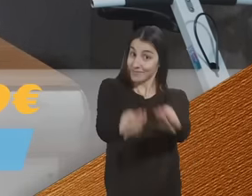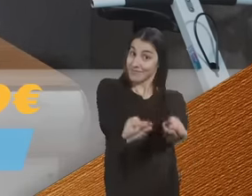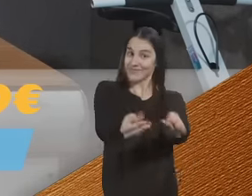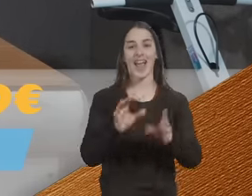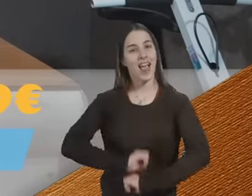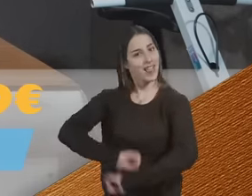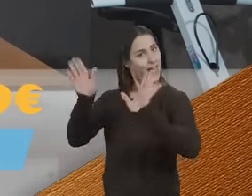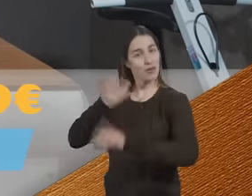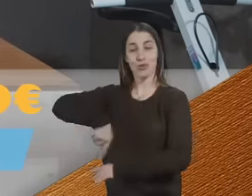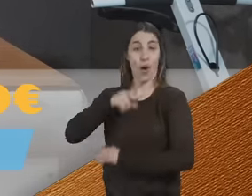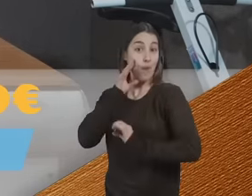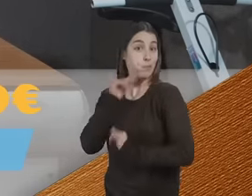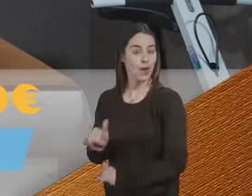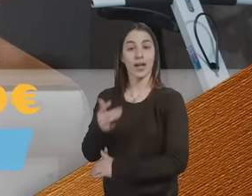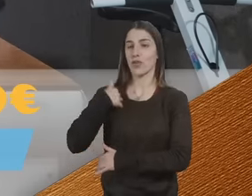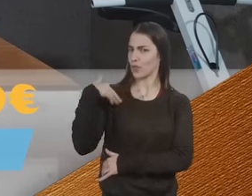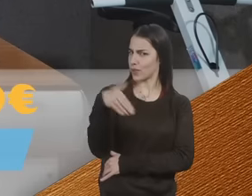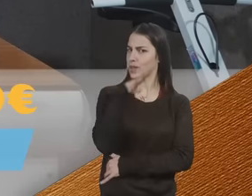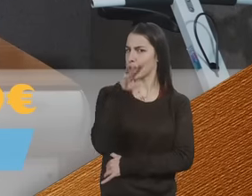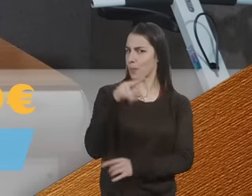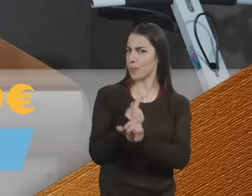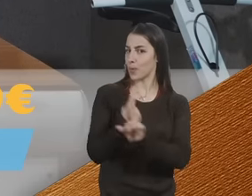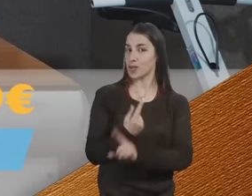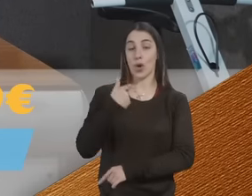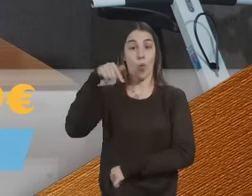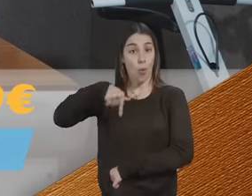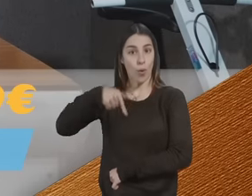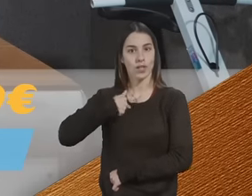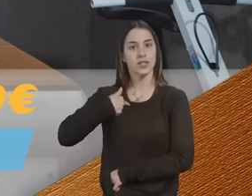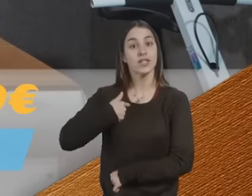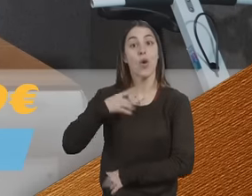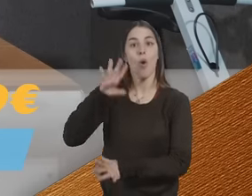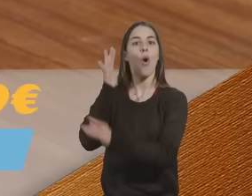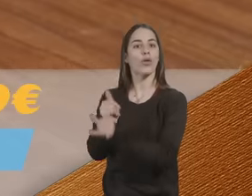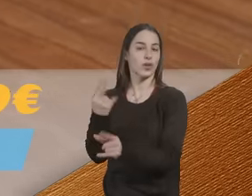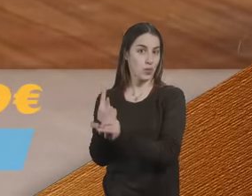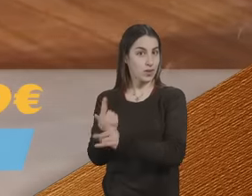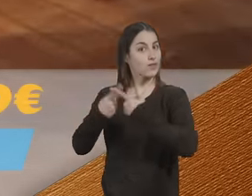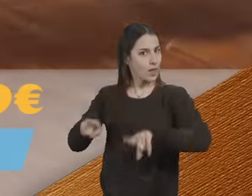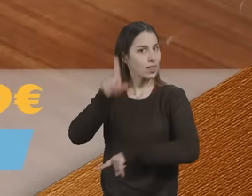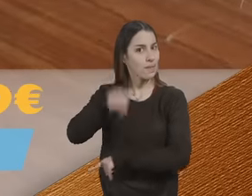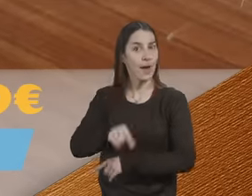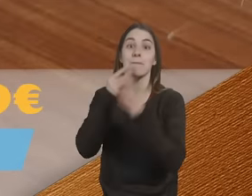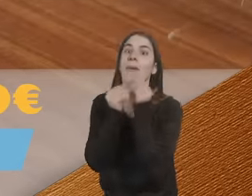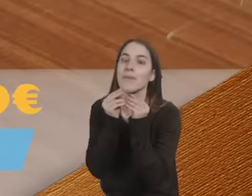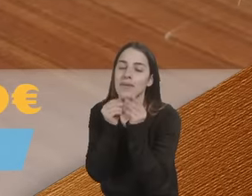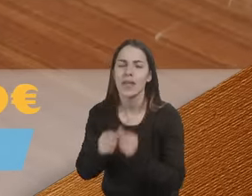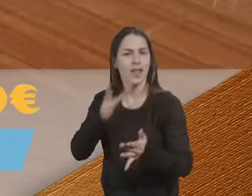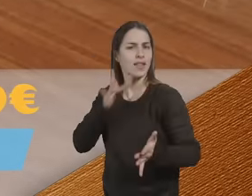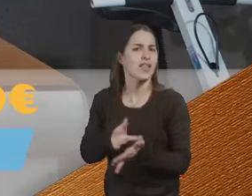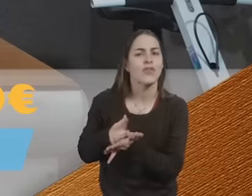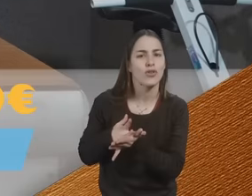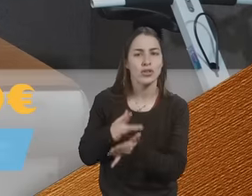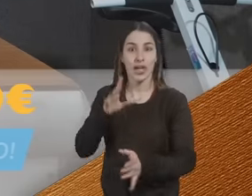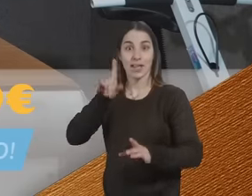Claro, nós somos assim. E vou-lhe dizer uma coisa. Hoje trago algo. Hoje trago outra coisa diferente também. Babas, livros e